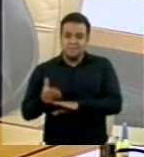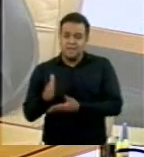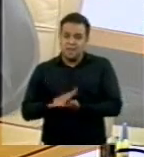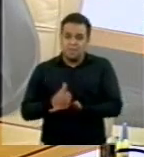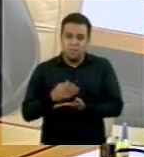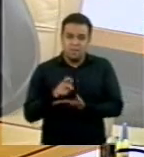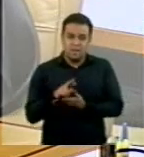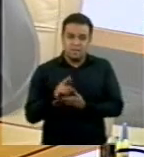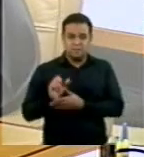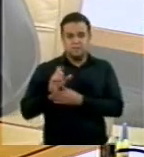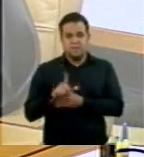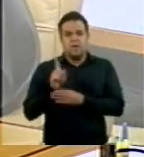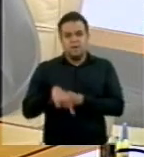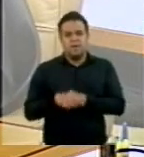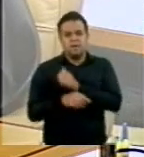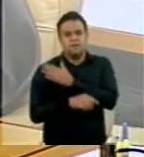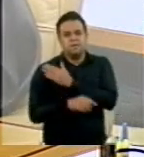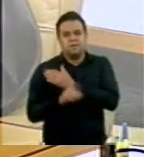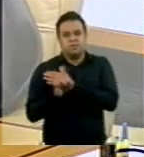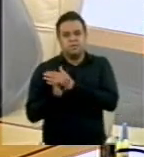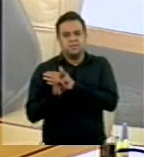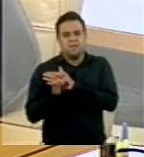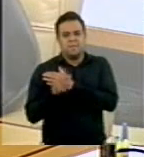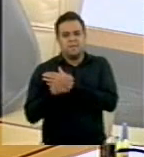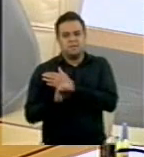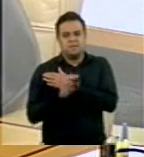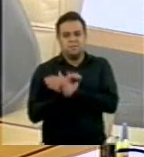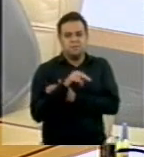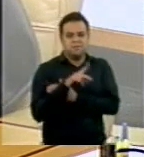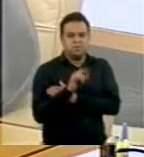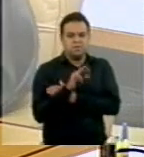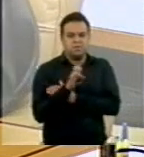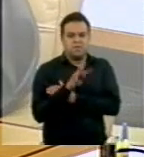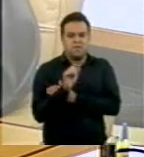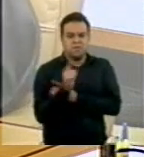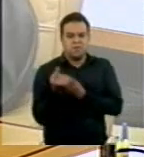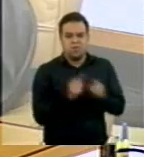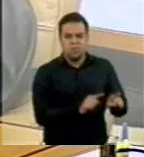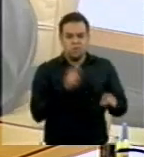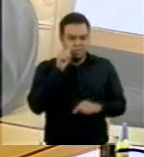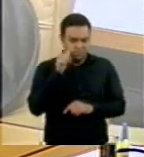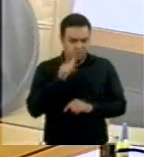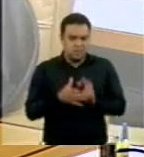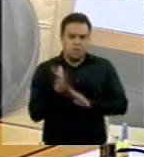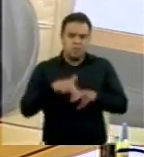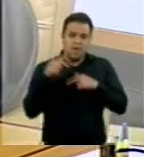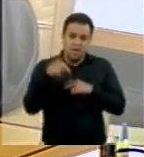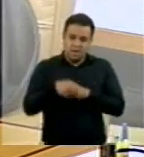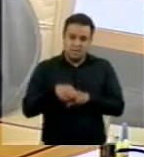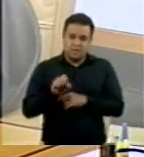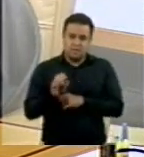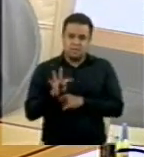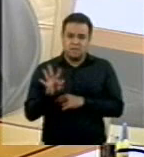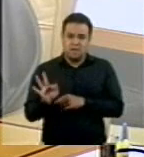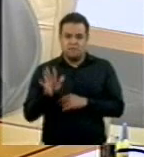discriminação indireta em relação às mulheres. E aqui nesse Supremo Tribunal Federal, esta